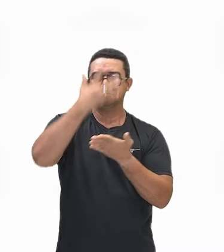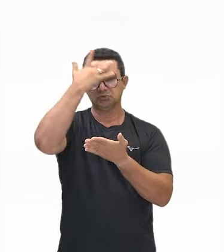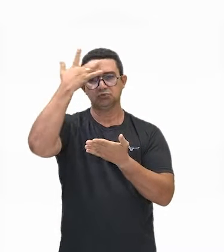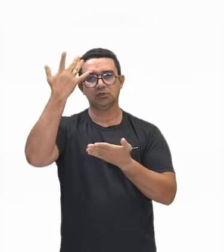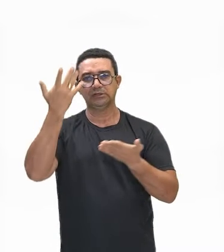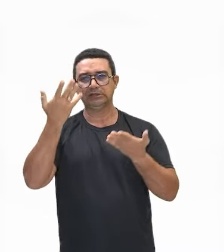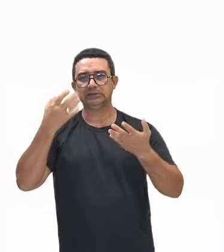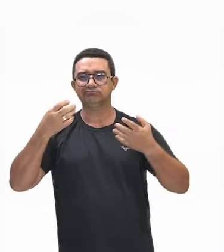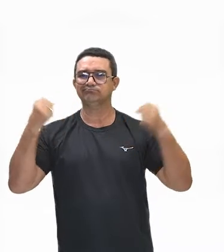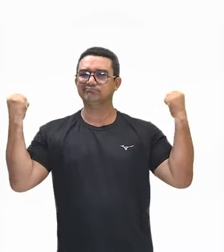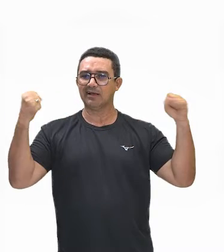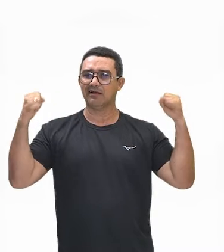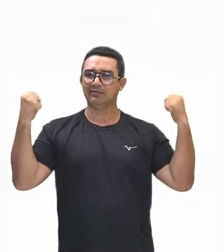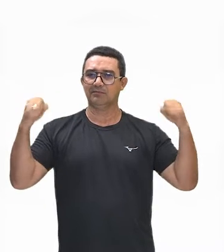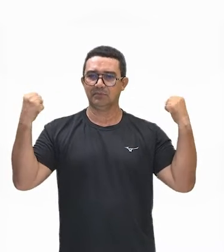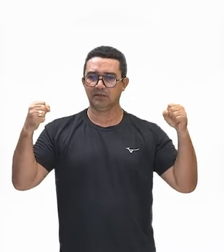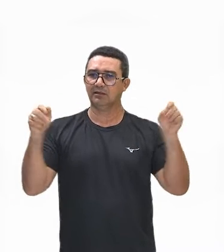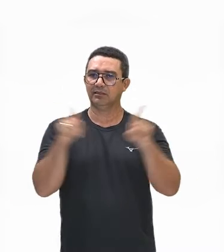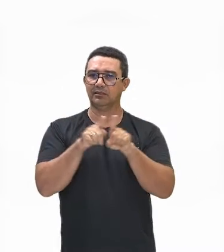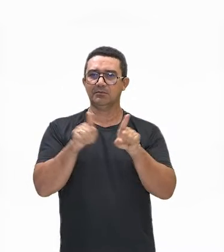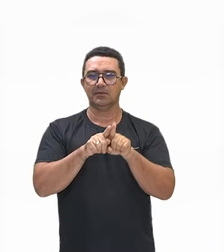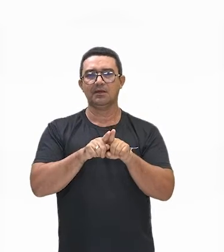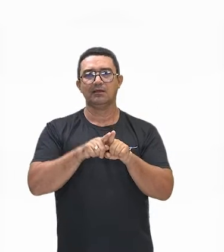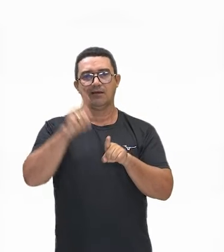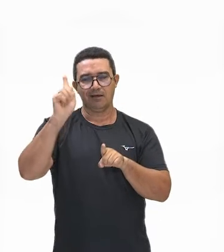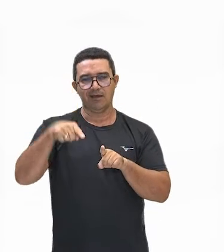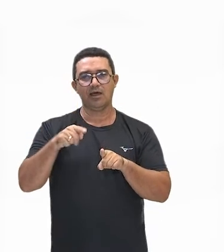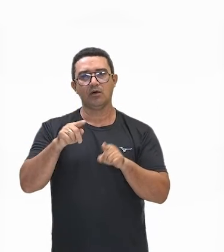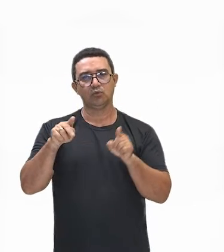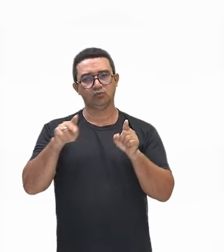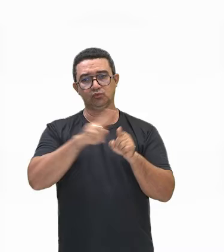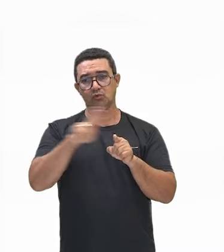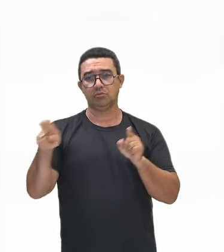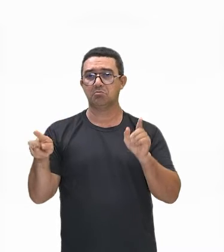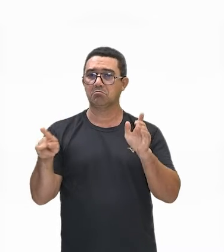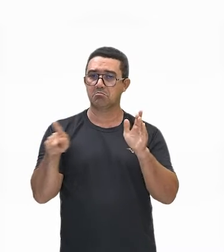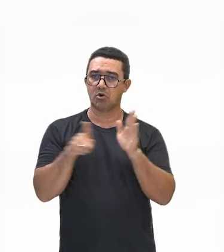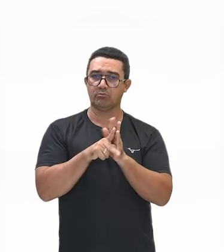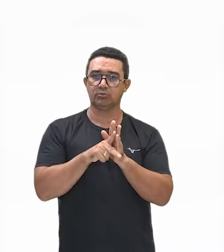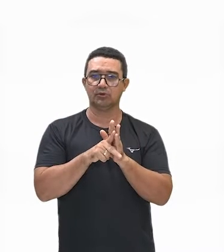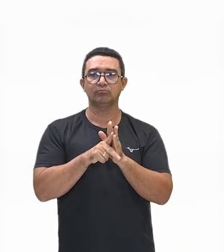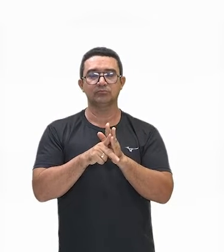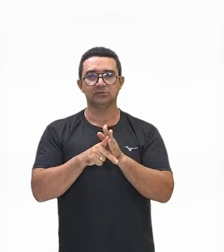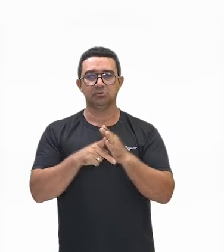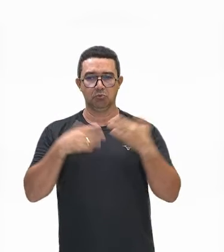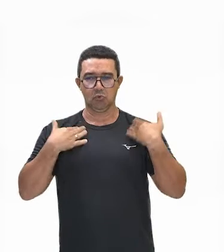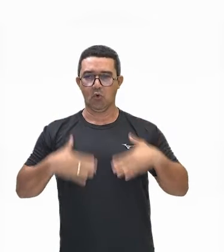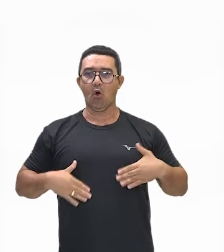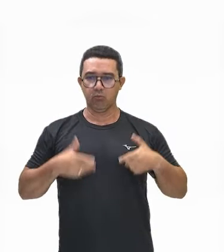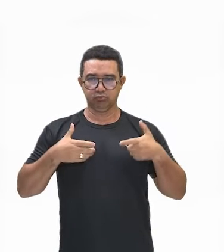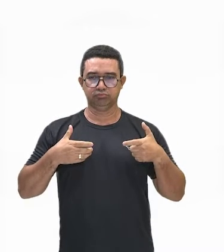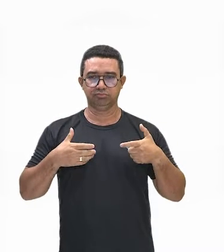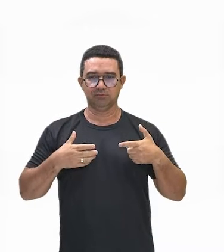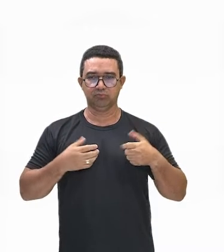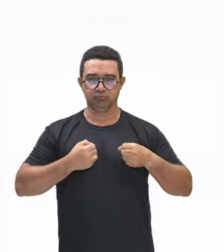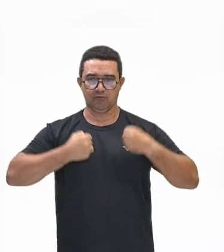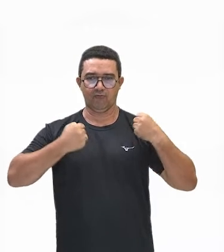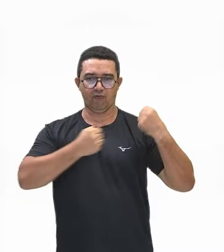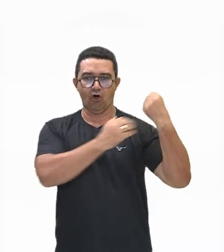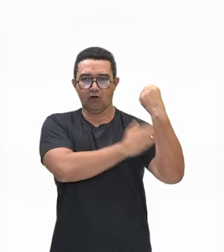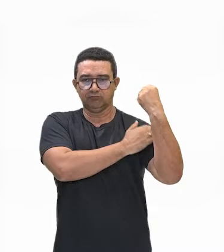que é crescer o corpo, né, exatamente essa tradução. Então, caution, cuidado, bodybuilding products can be